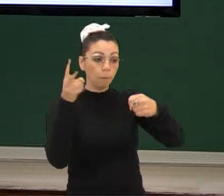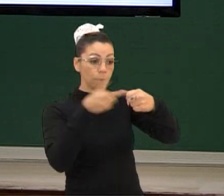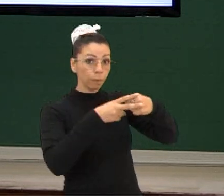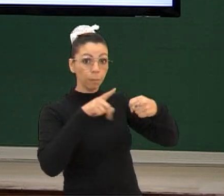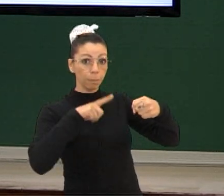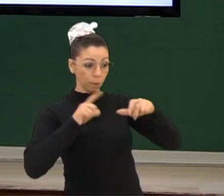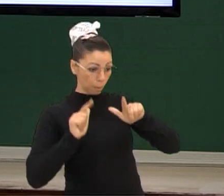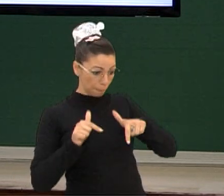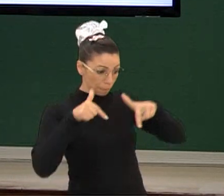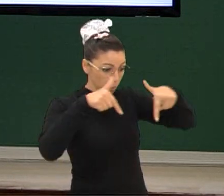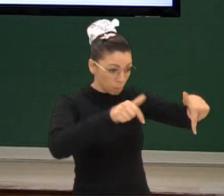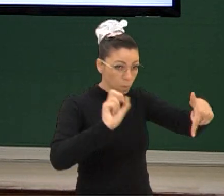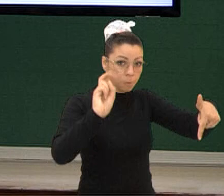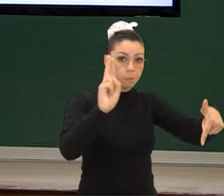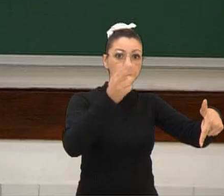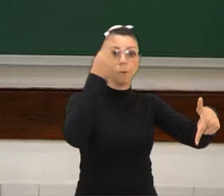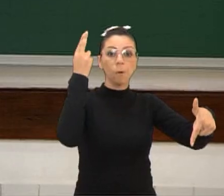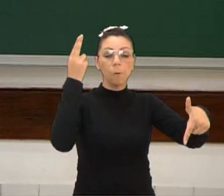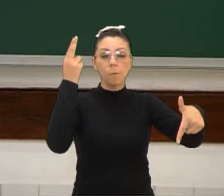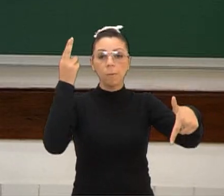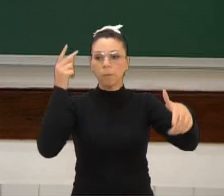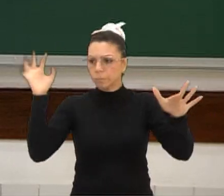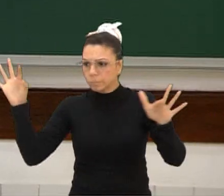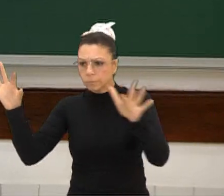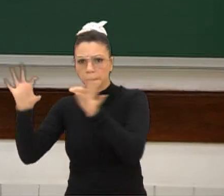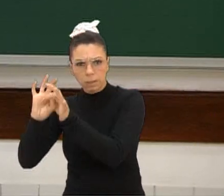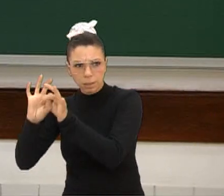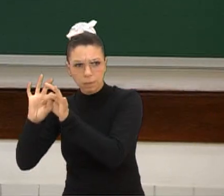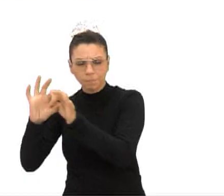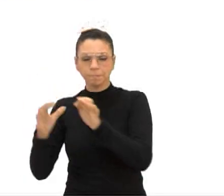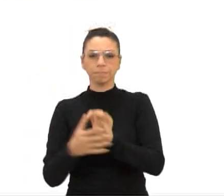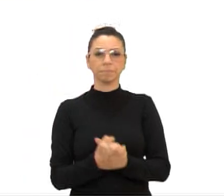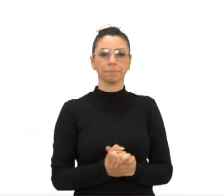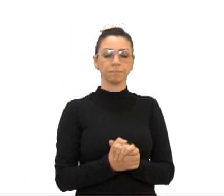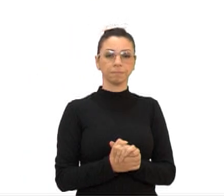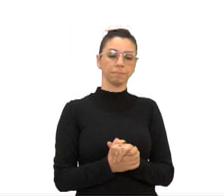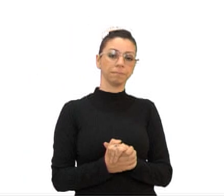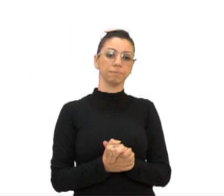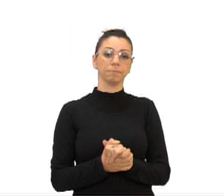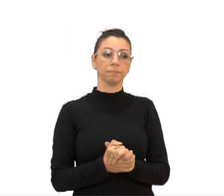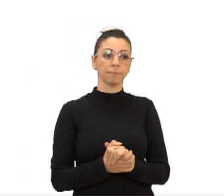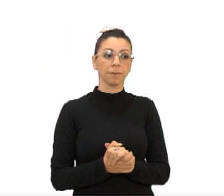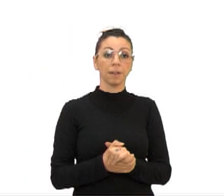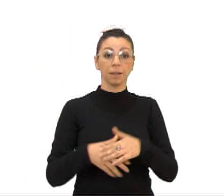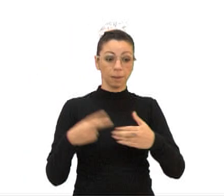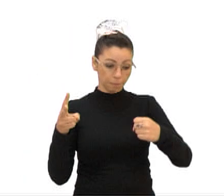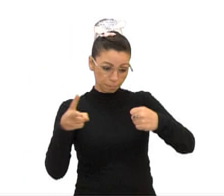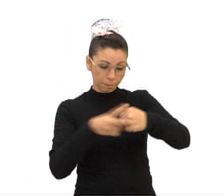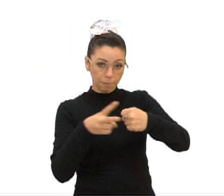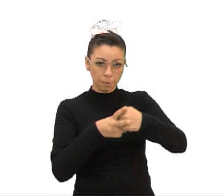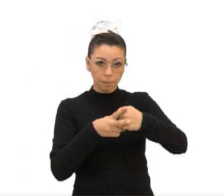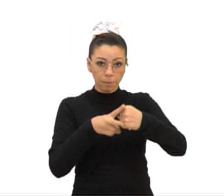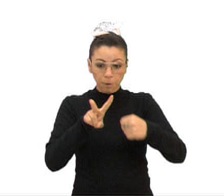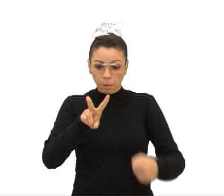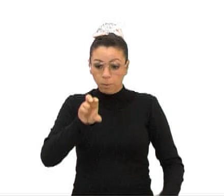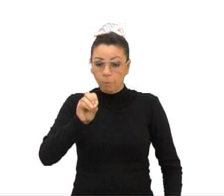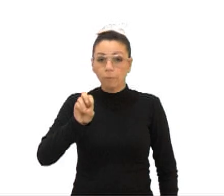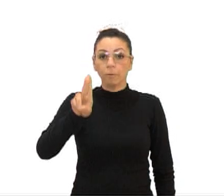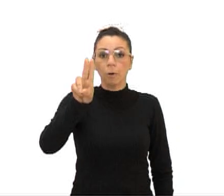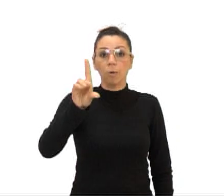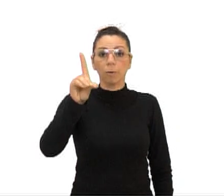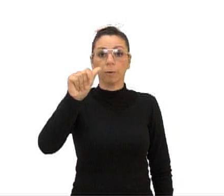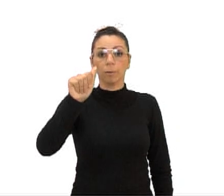uma ação ou se está exprimindo um estado? Olha só, a locução verbal, vou dar, então o